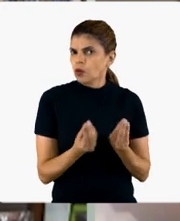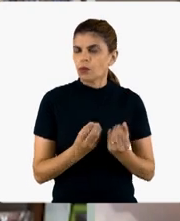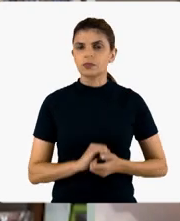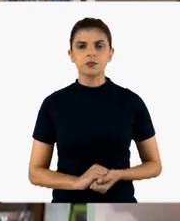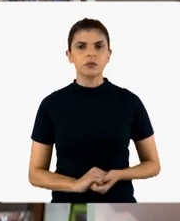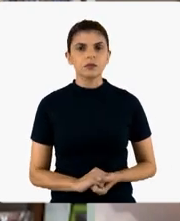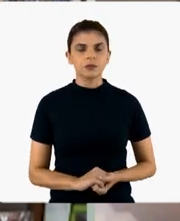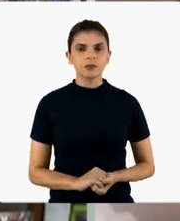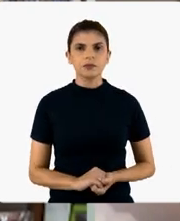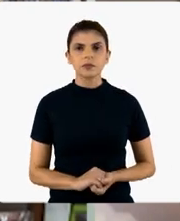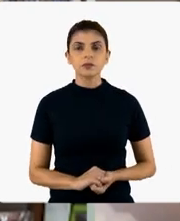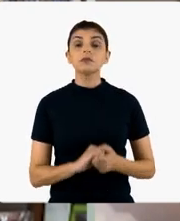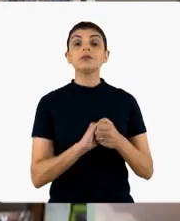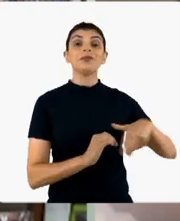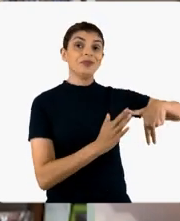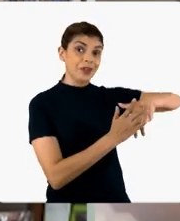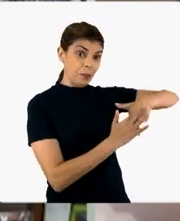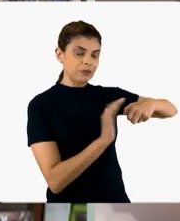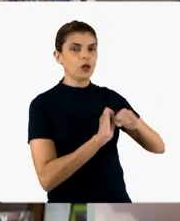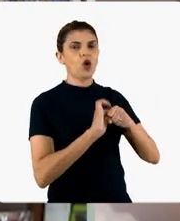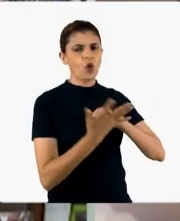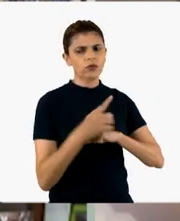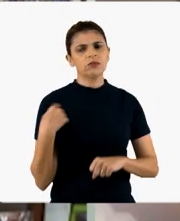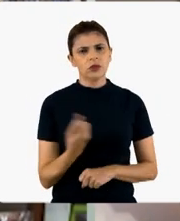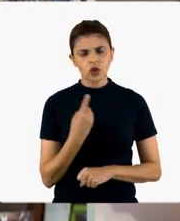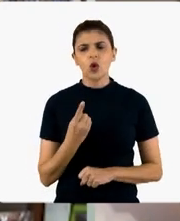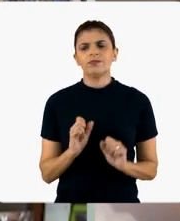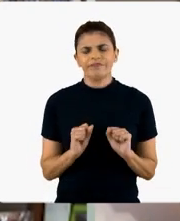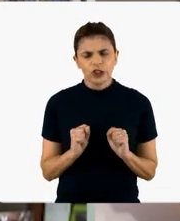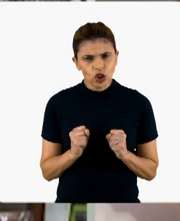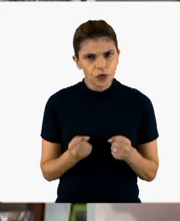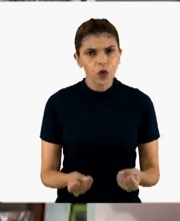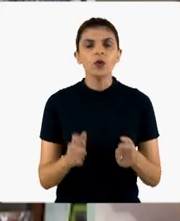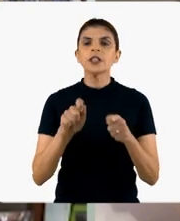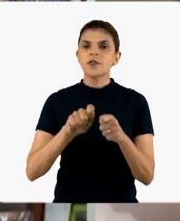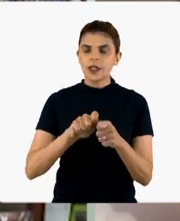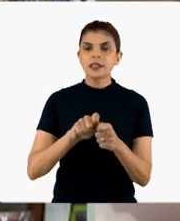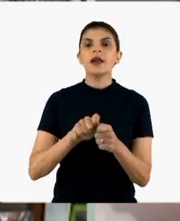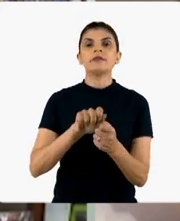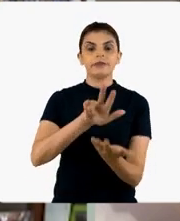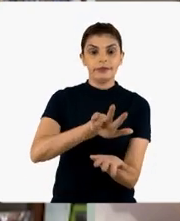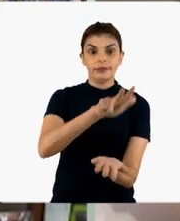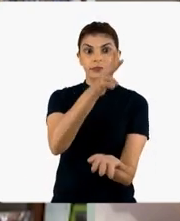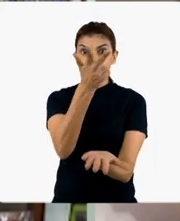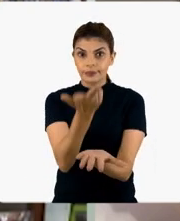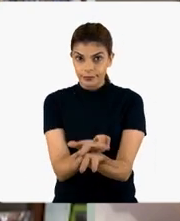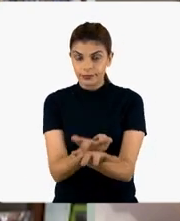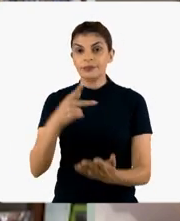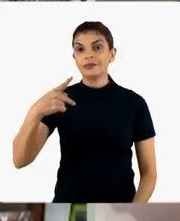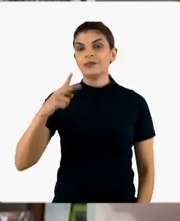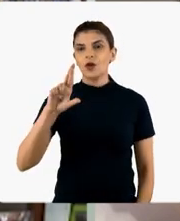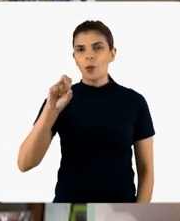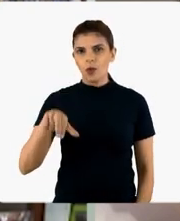ele ser manipulado? A gente tem feito um esforço muito grande aqui para pronar o paciente precoce.